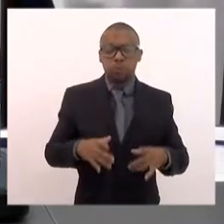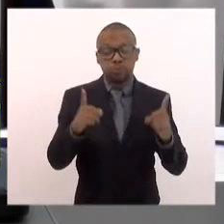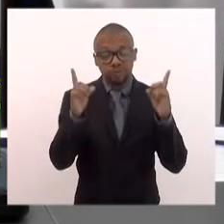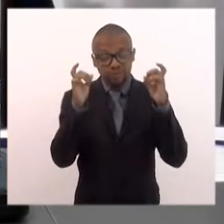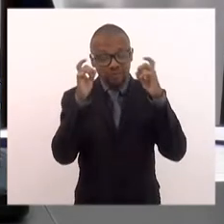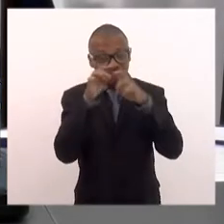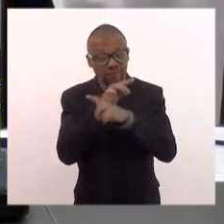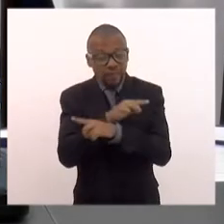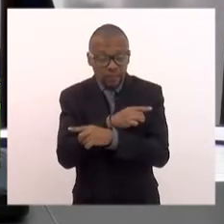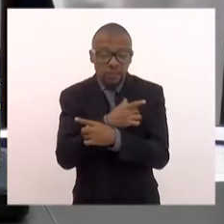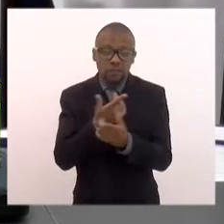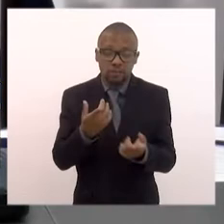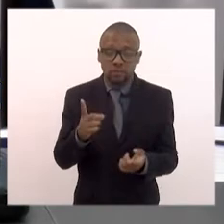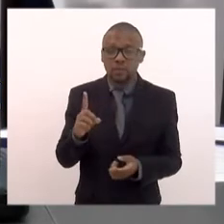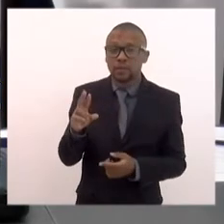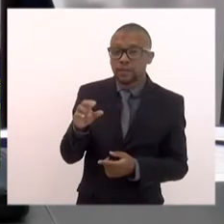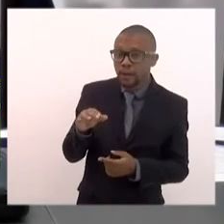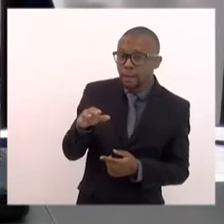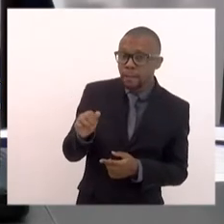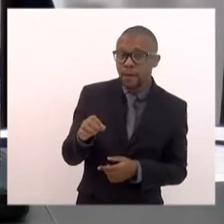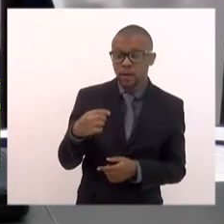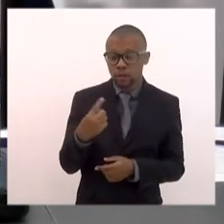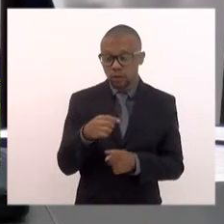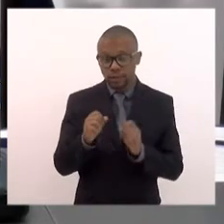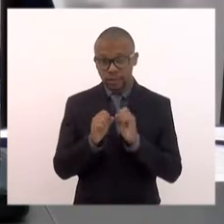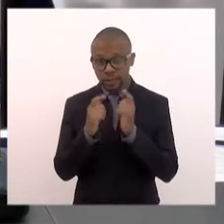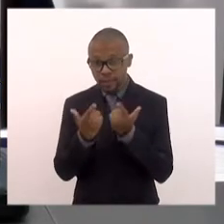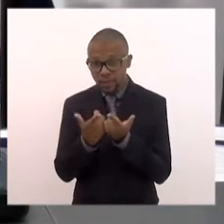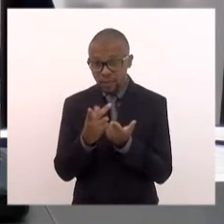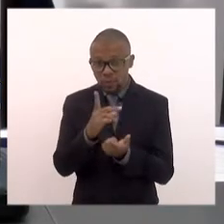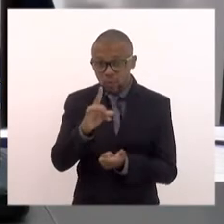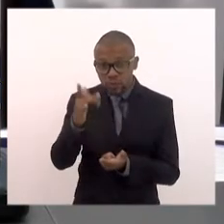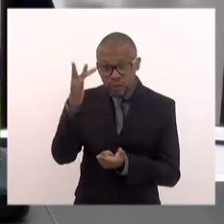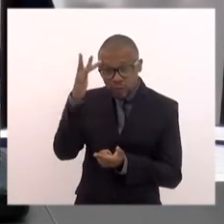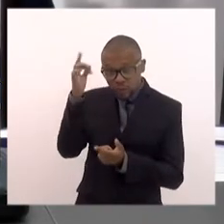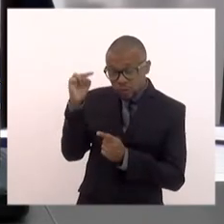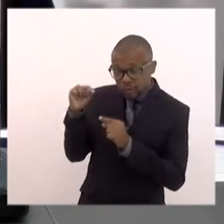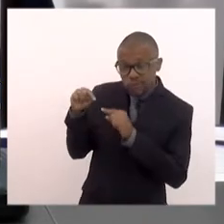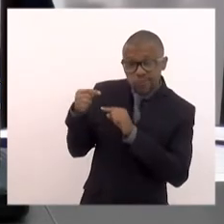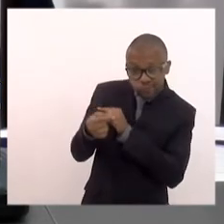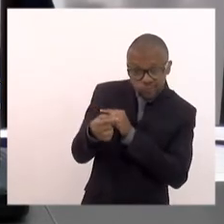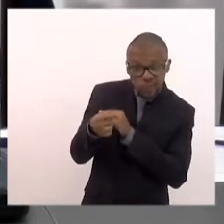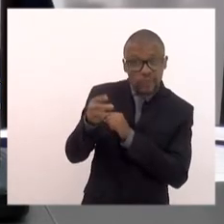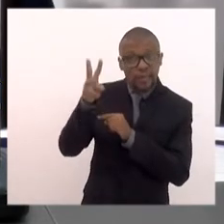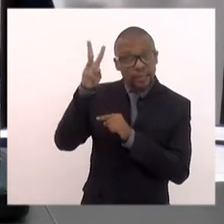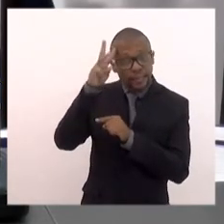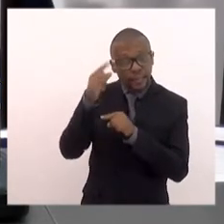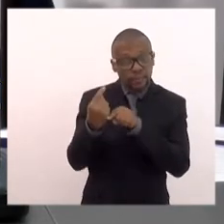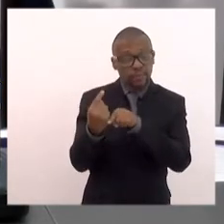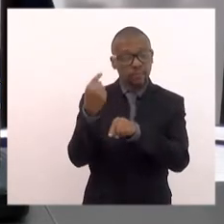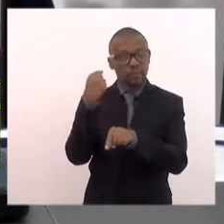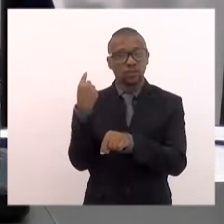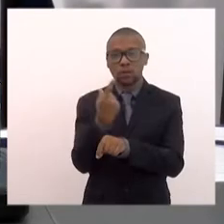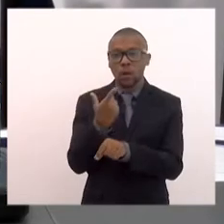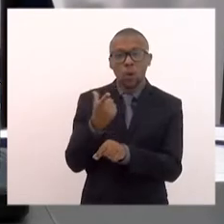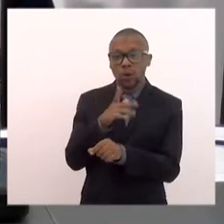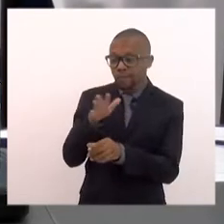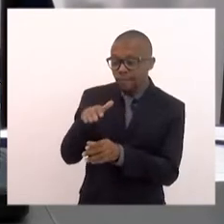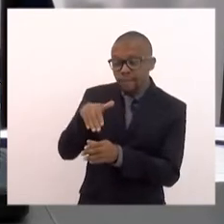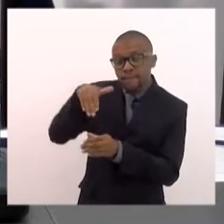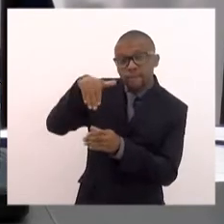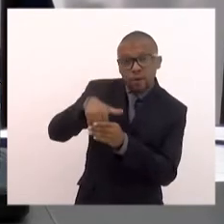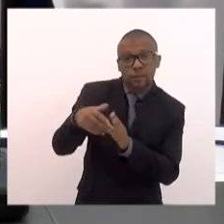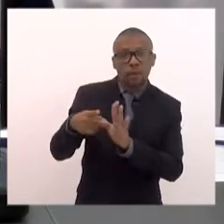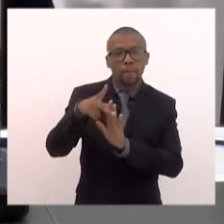que ainda está enfrentando. A Assembleia Legislativa, no dia seguinte à tragédia da terça-feira da semana passada, votou em plenário um projeto de